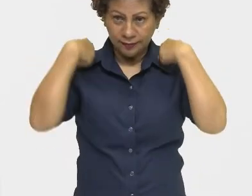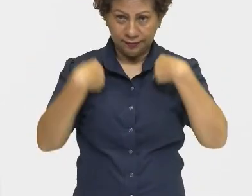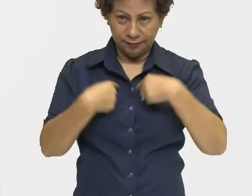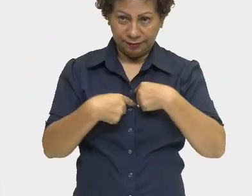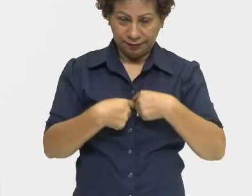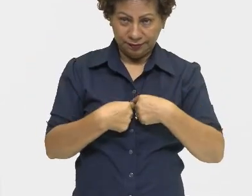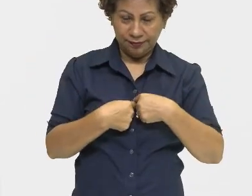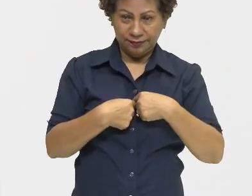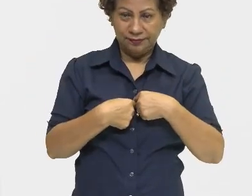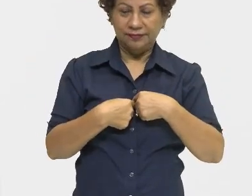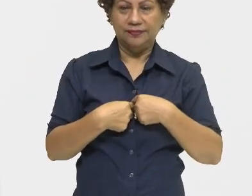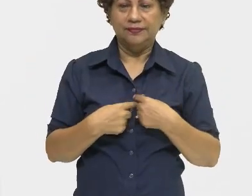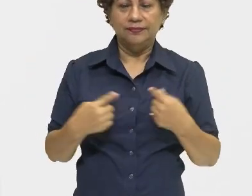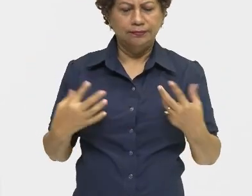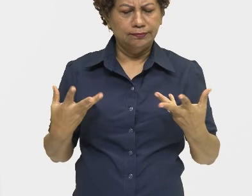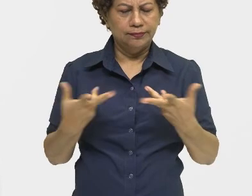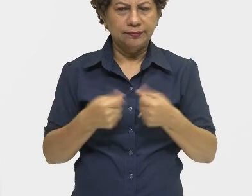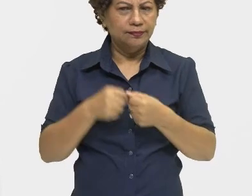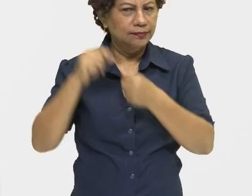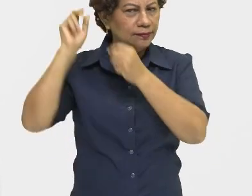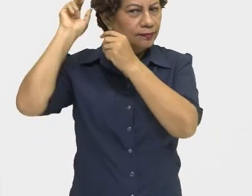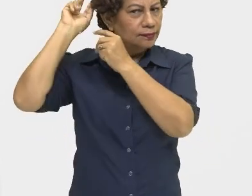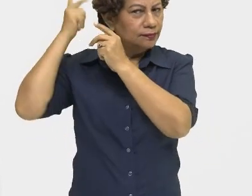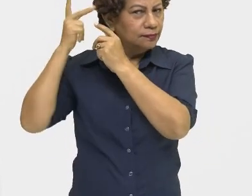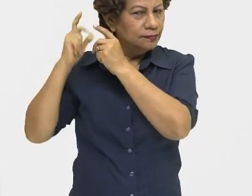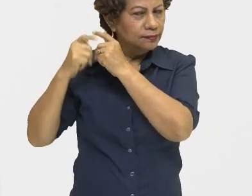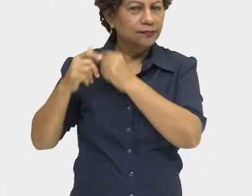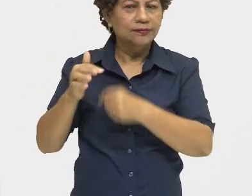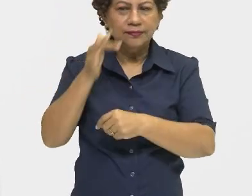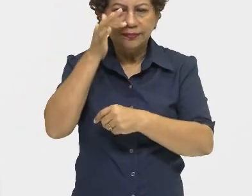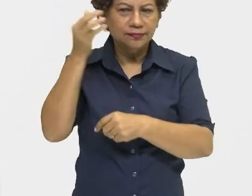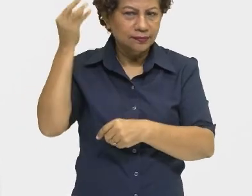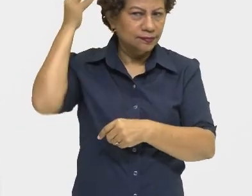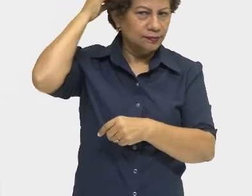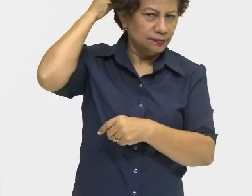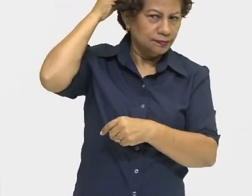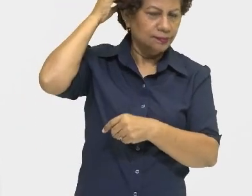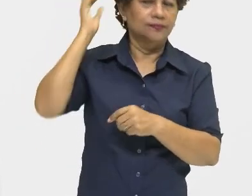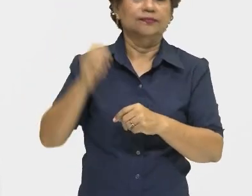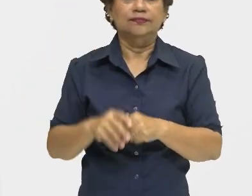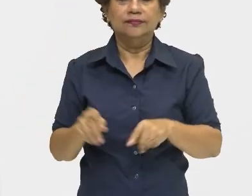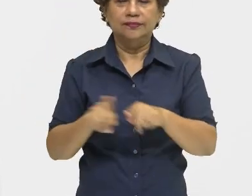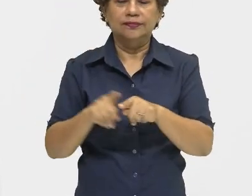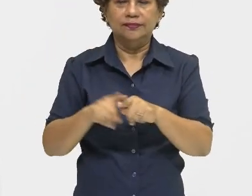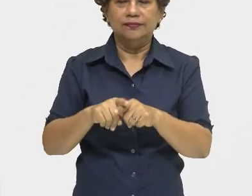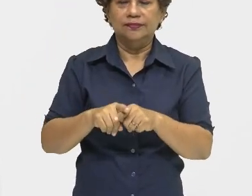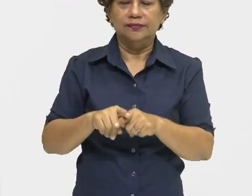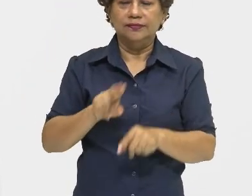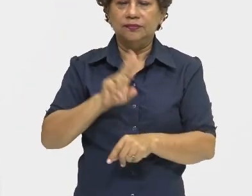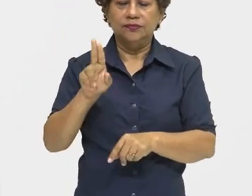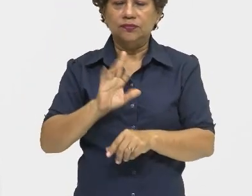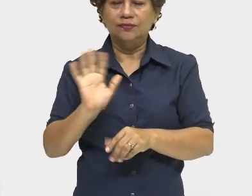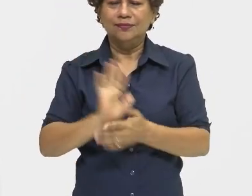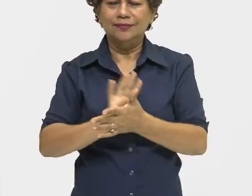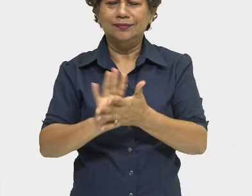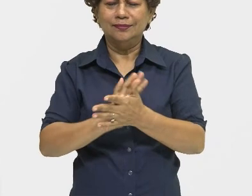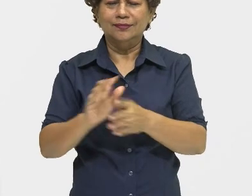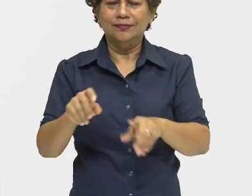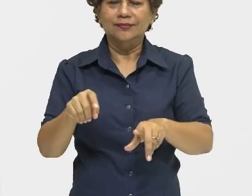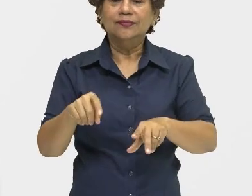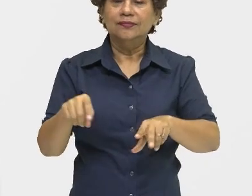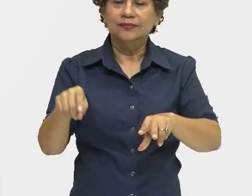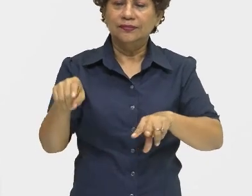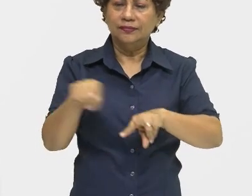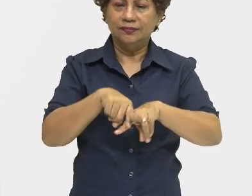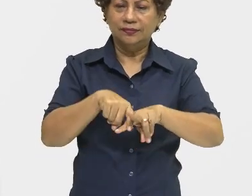grandes. Enfeitam o cabelo com rosas ou camélias e os pés ficam descalços. Já o vestuário